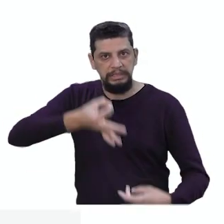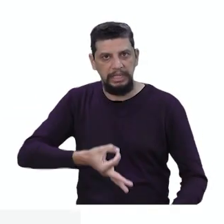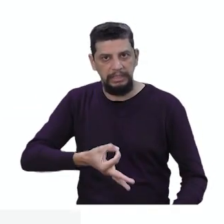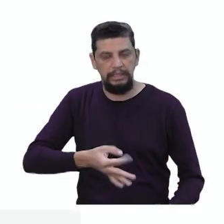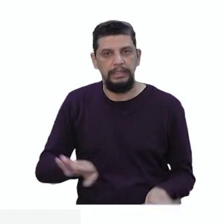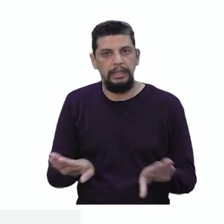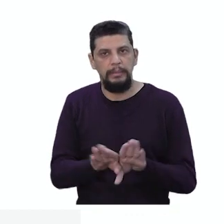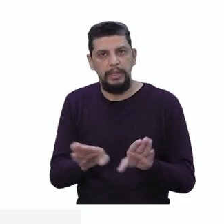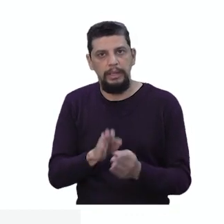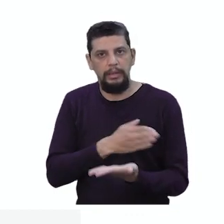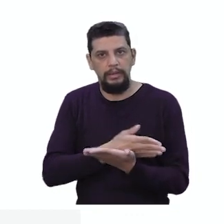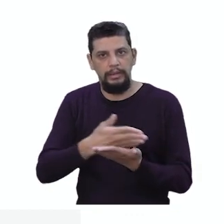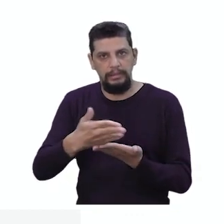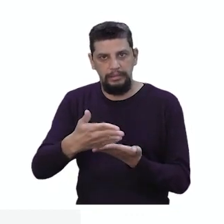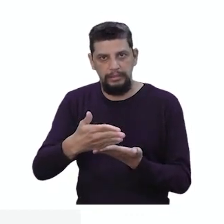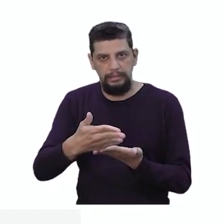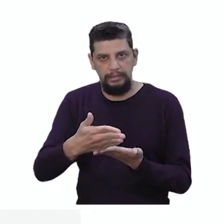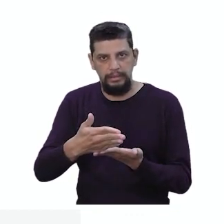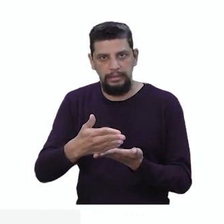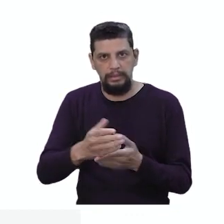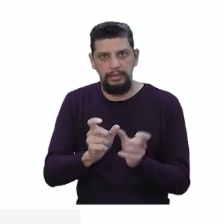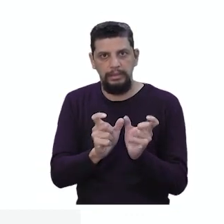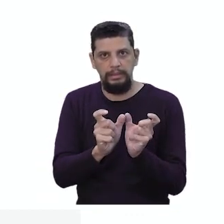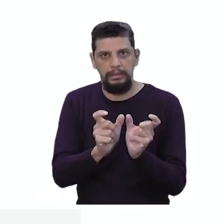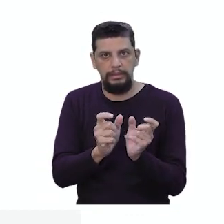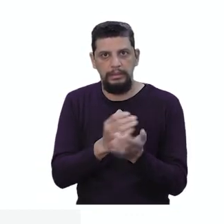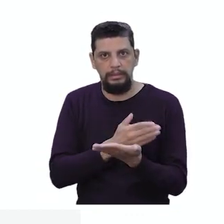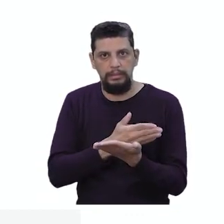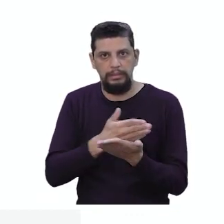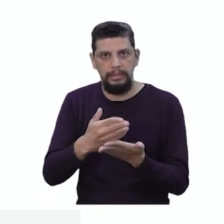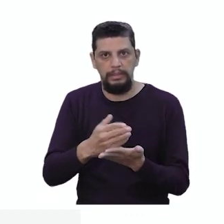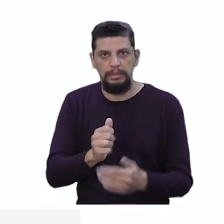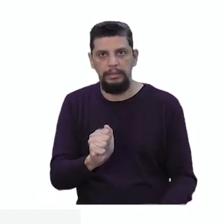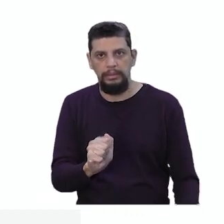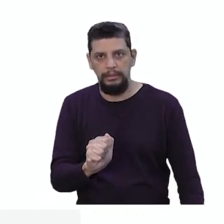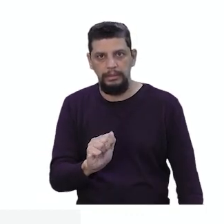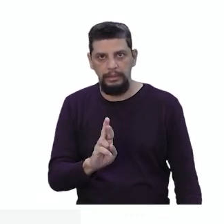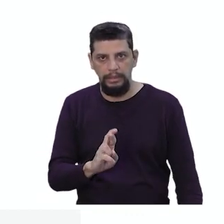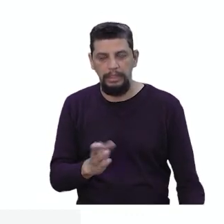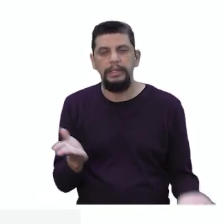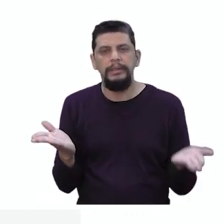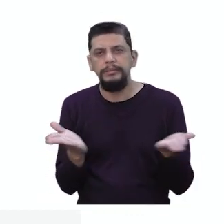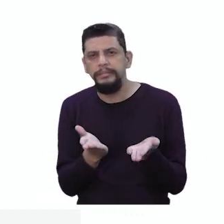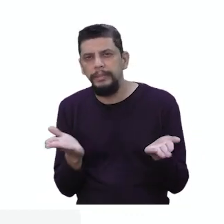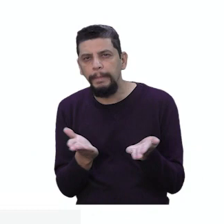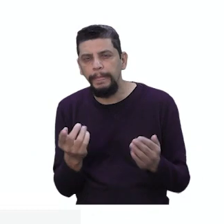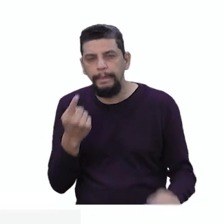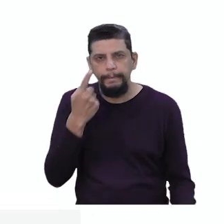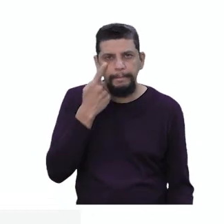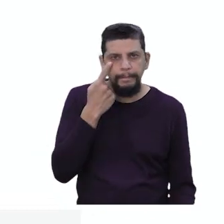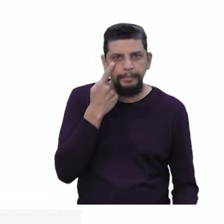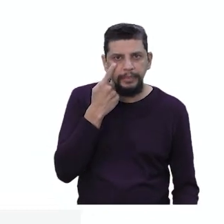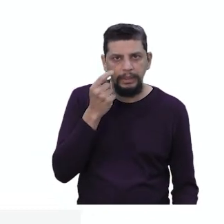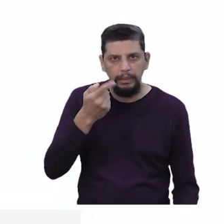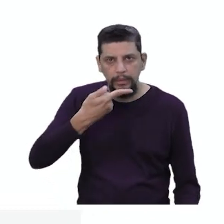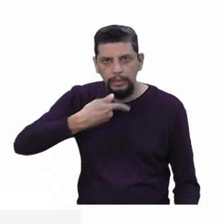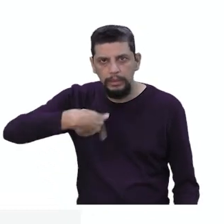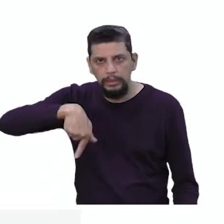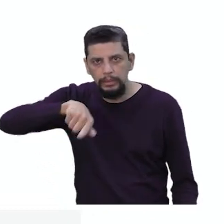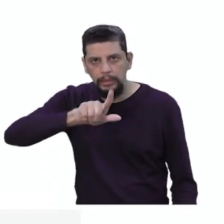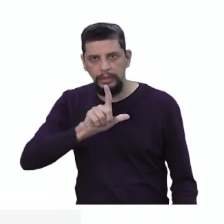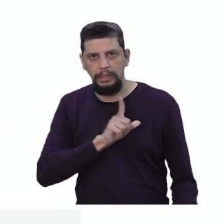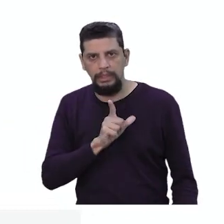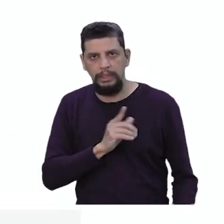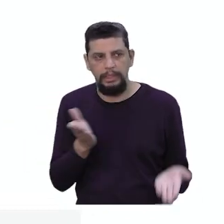Certíssimo. Também começa com ar, né? E agora, vamos ver o que nós temos